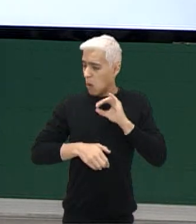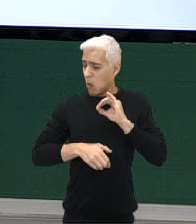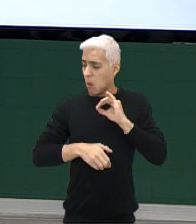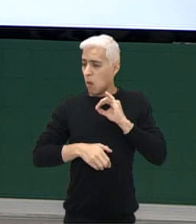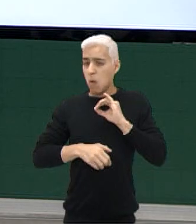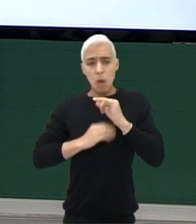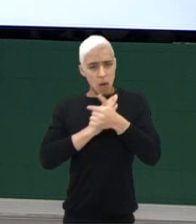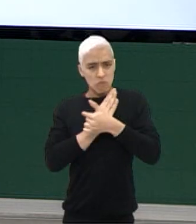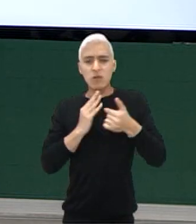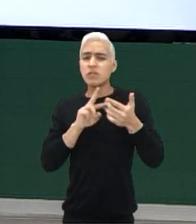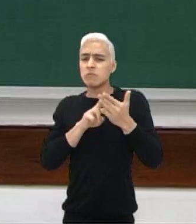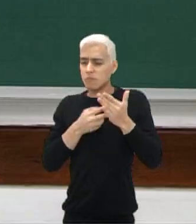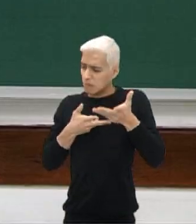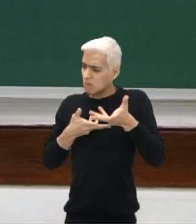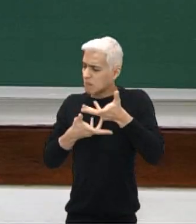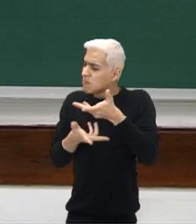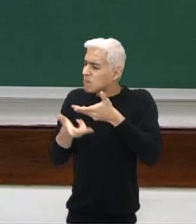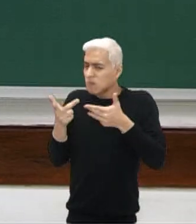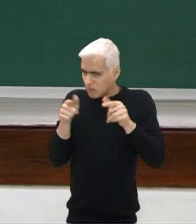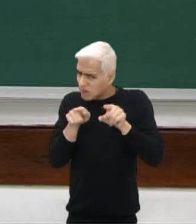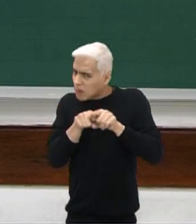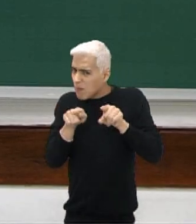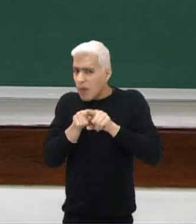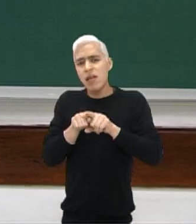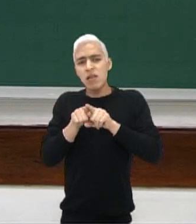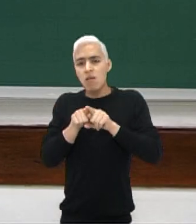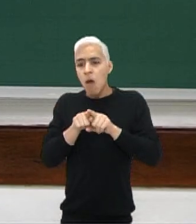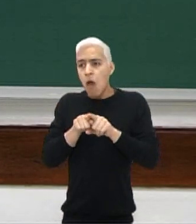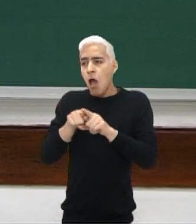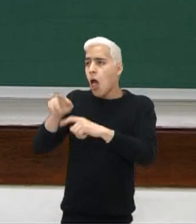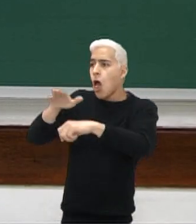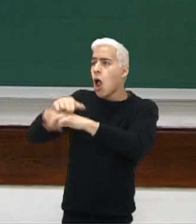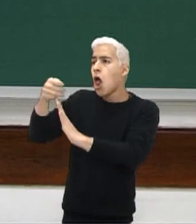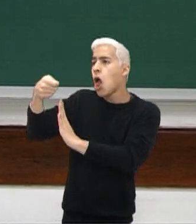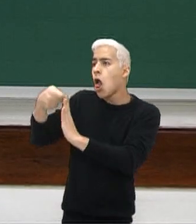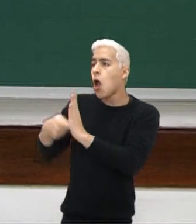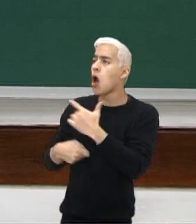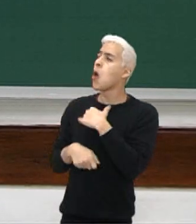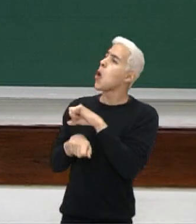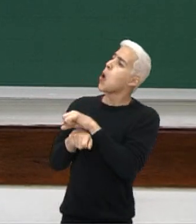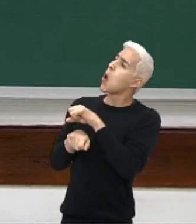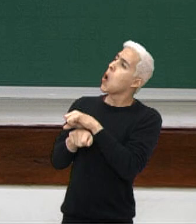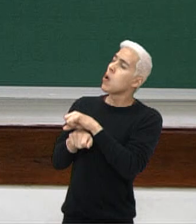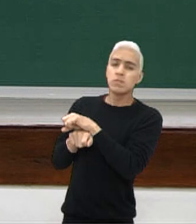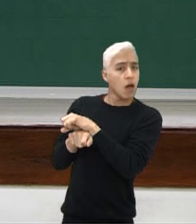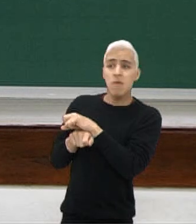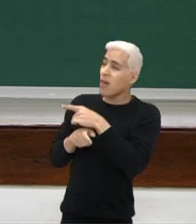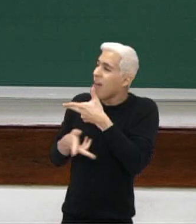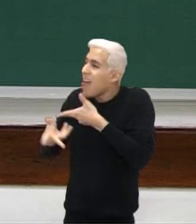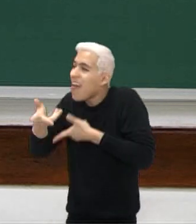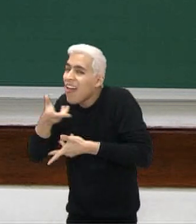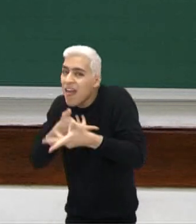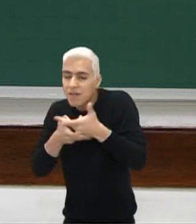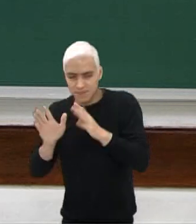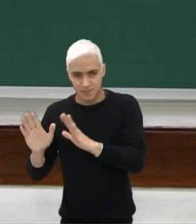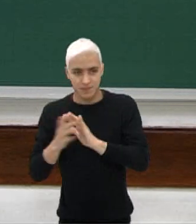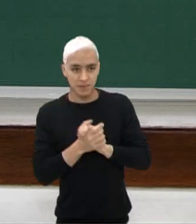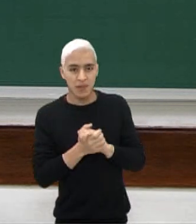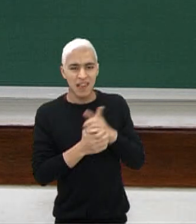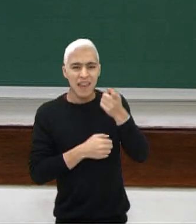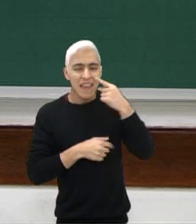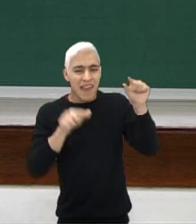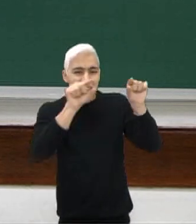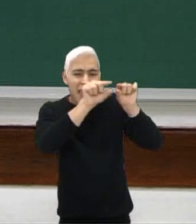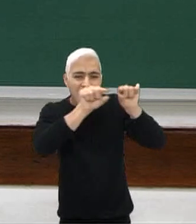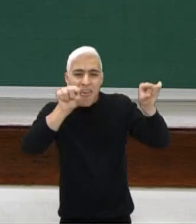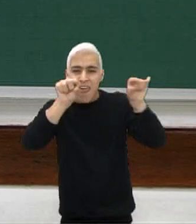no movimento dialógico. Conseguem compreender como a oração subordinada substantiva apositiva é